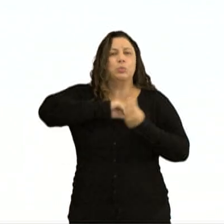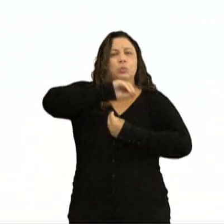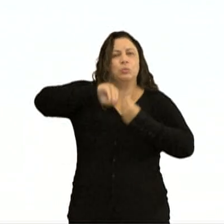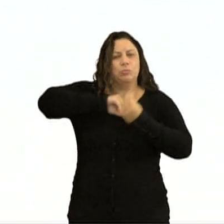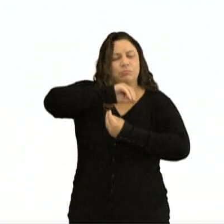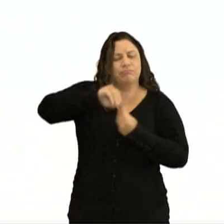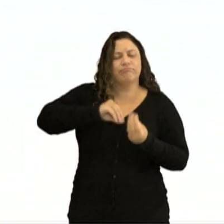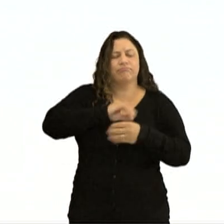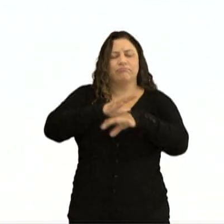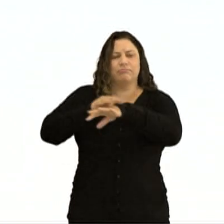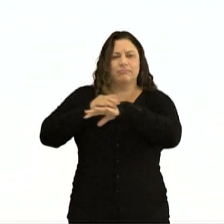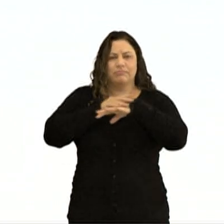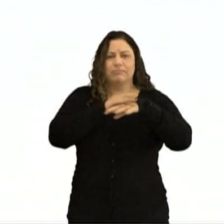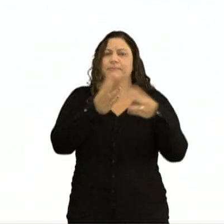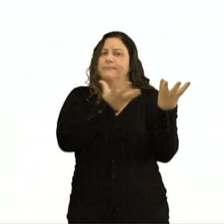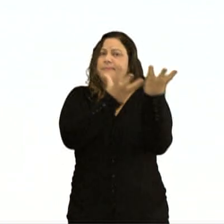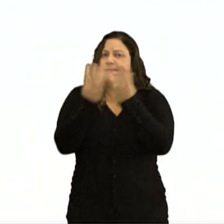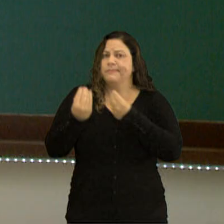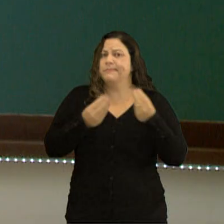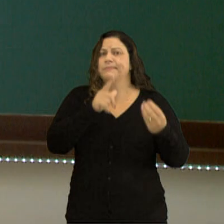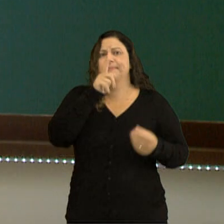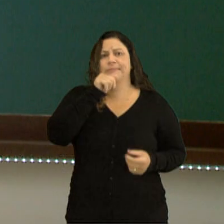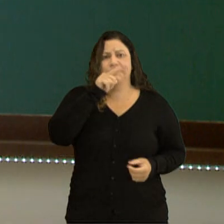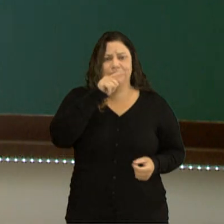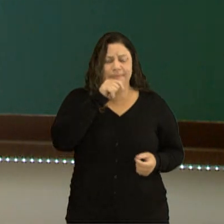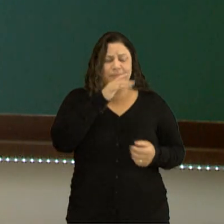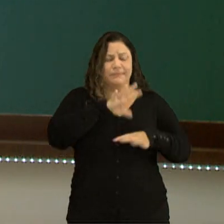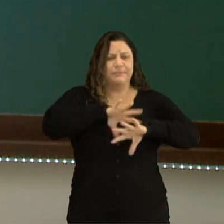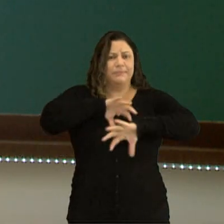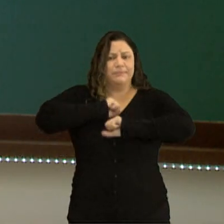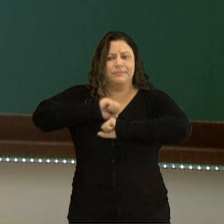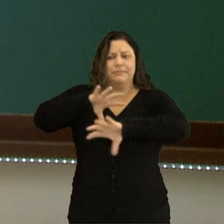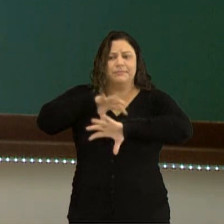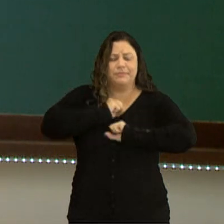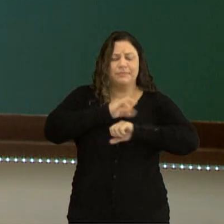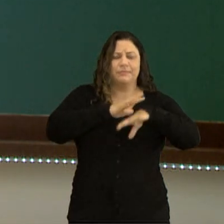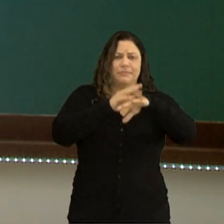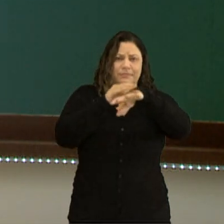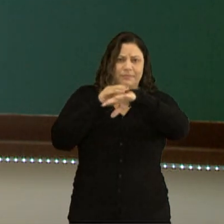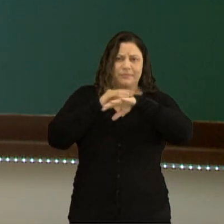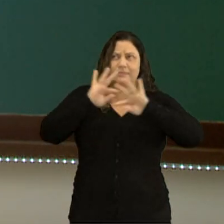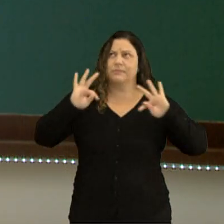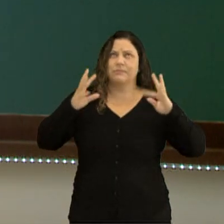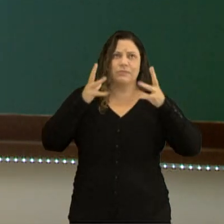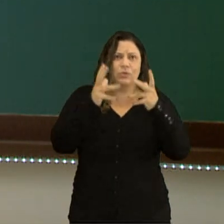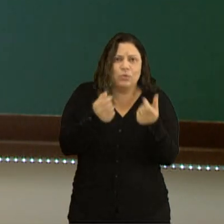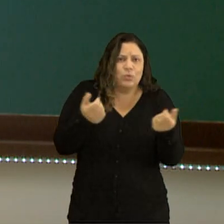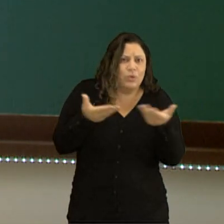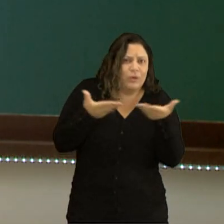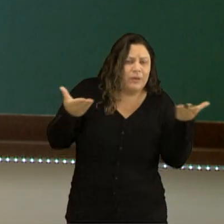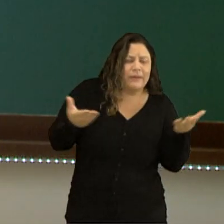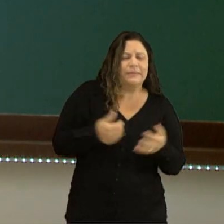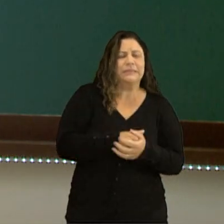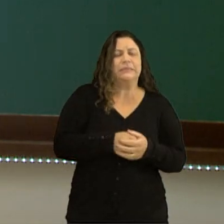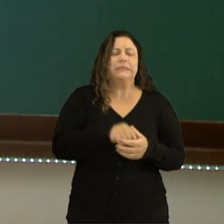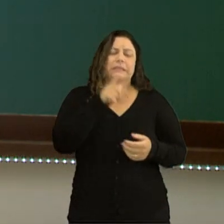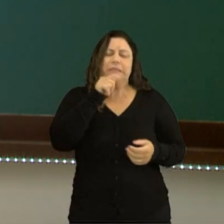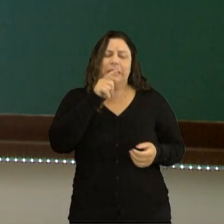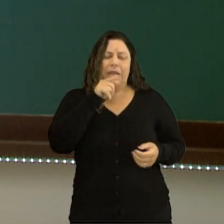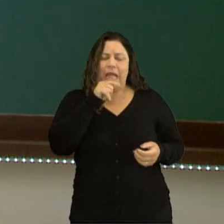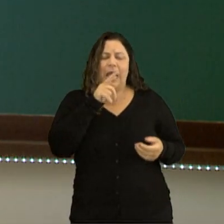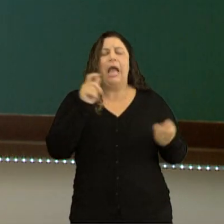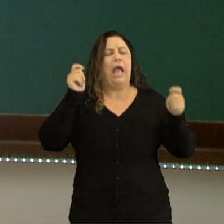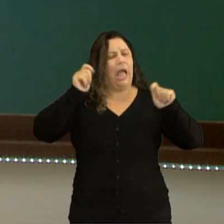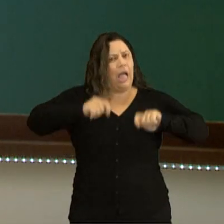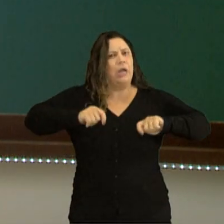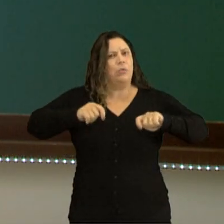muitas águas contaminadas, elas transmitem doença. Todas as águas, né? Toda água